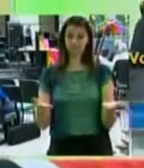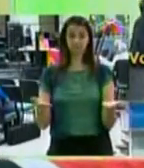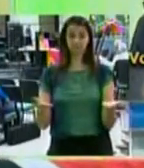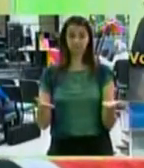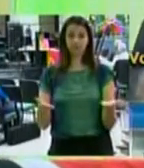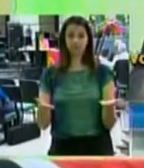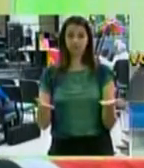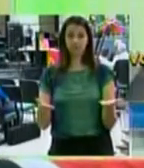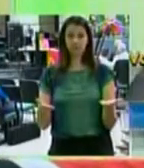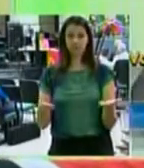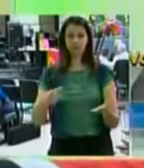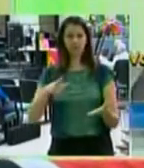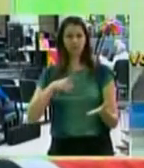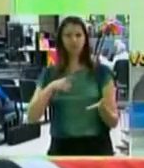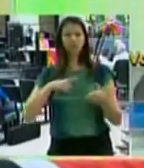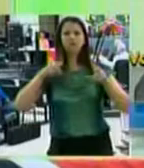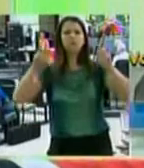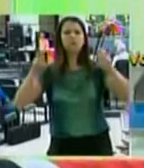Estamos seguindo a temática do culto.